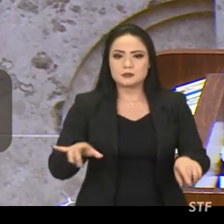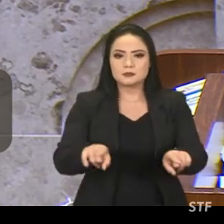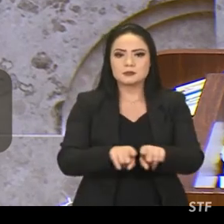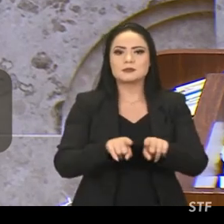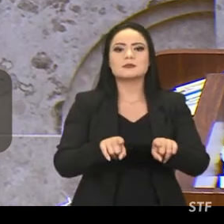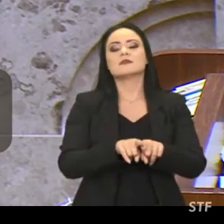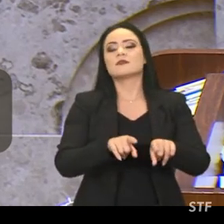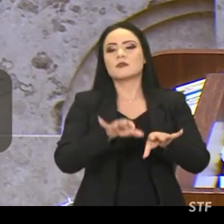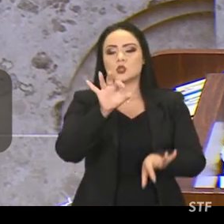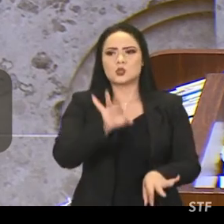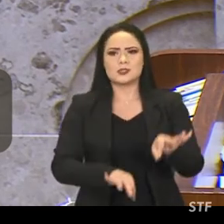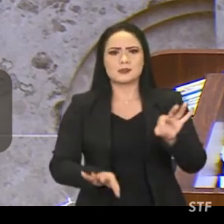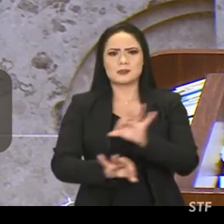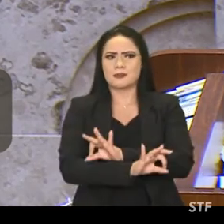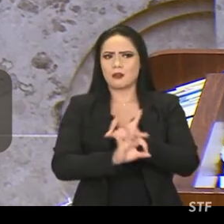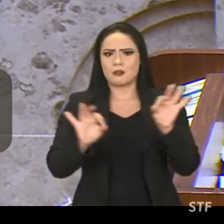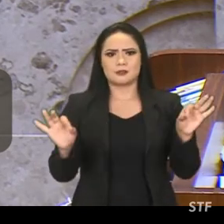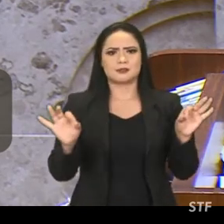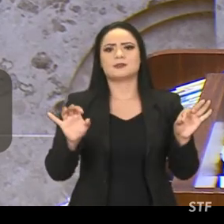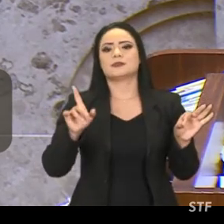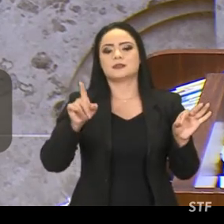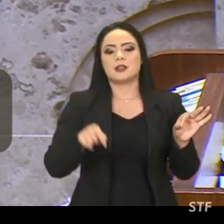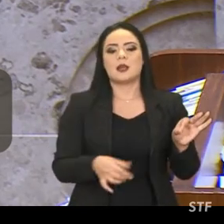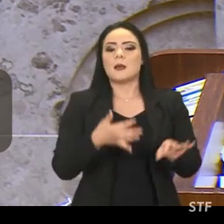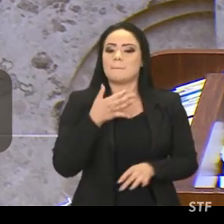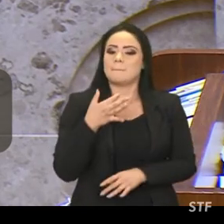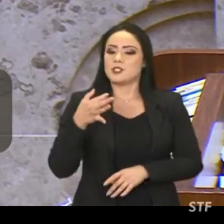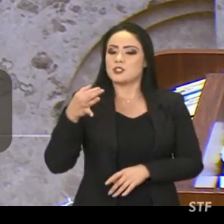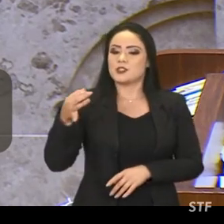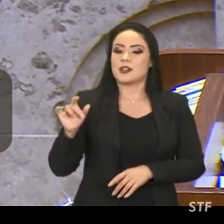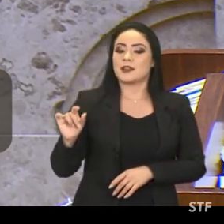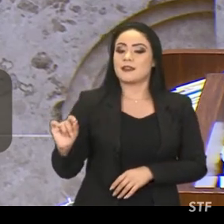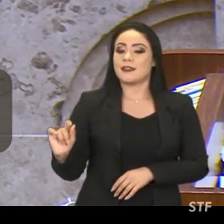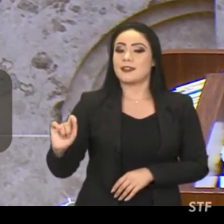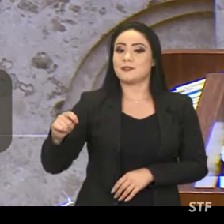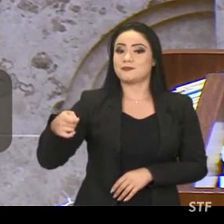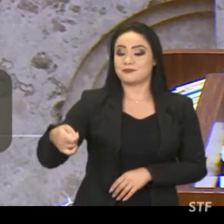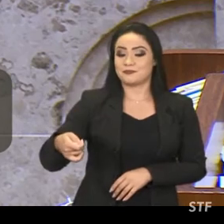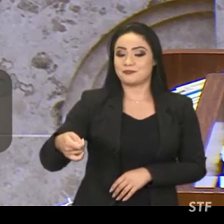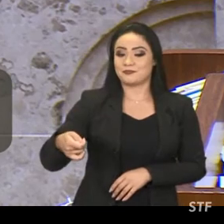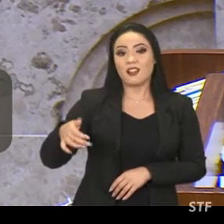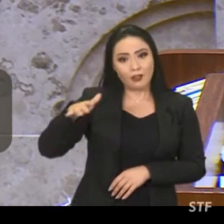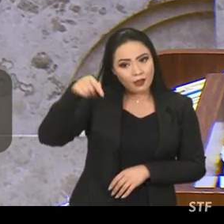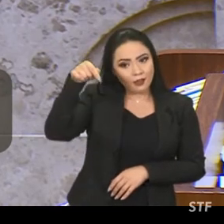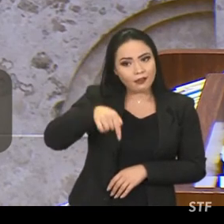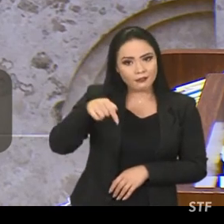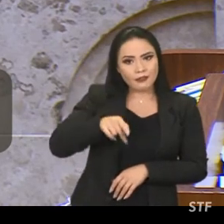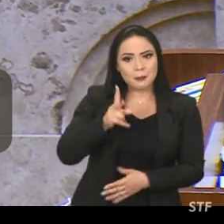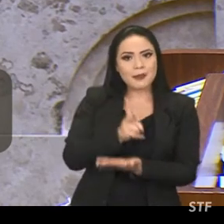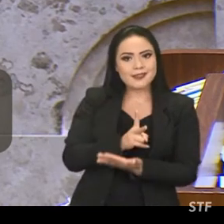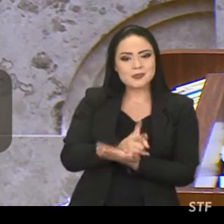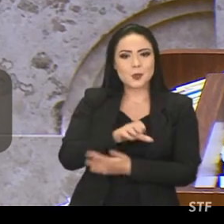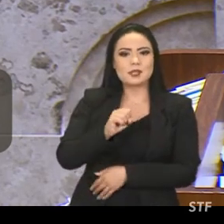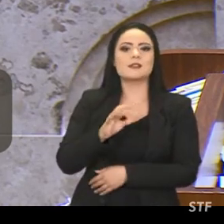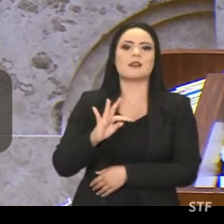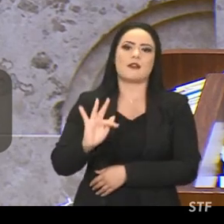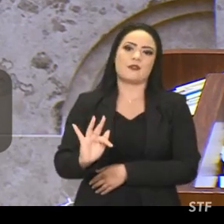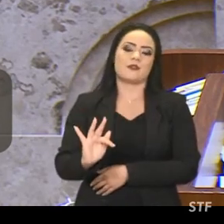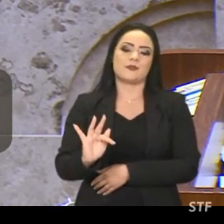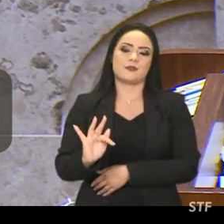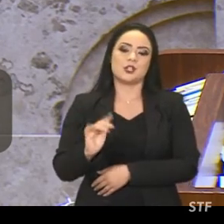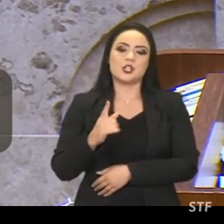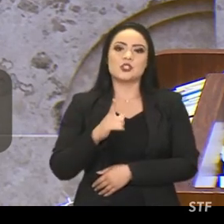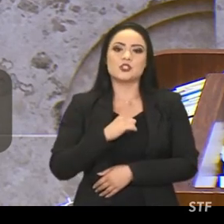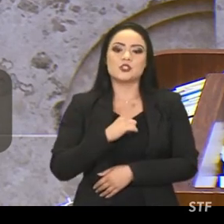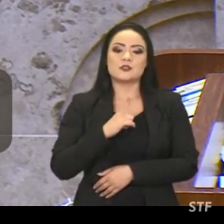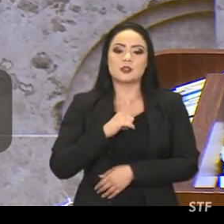grandes juristas. Basta a gente mencionar que aqui mesmo no Supremo Tribunal Federal nós tivemos